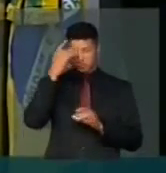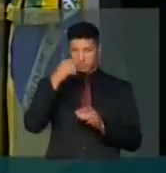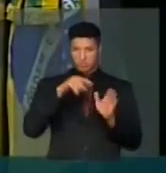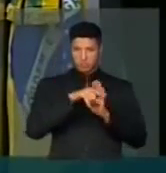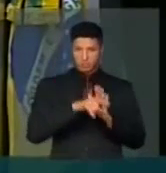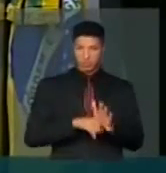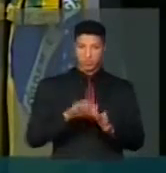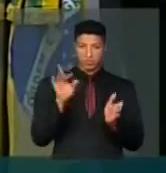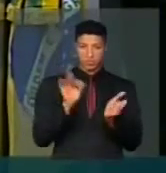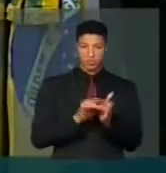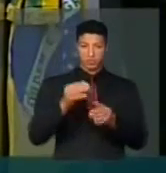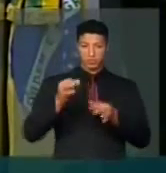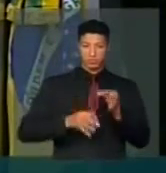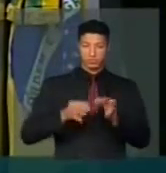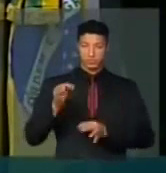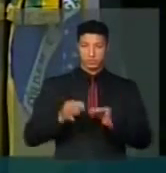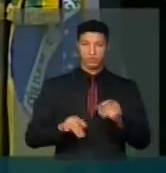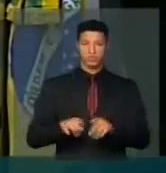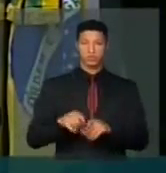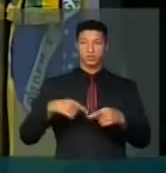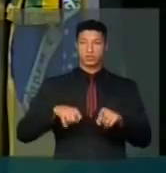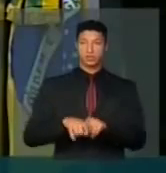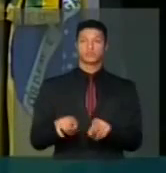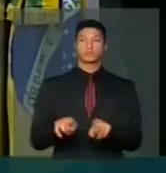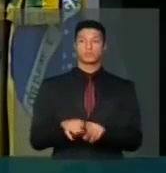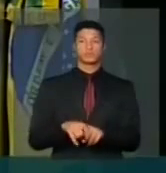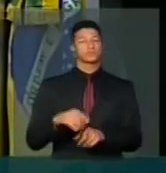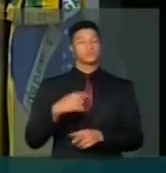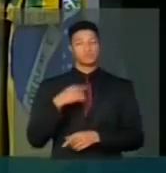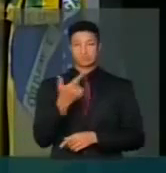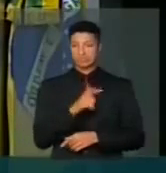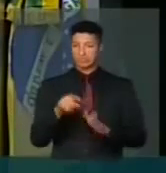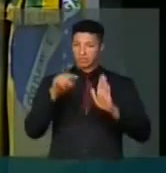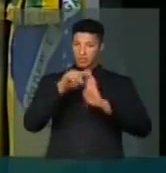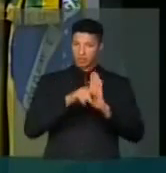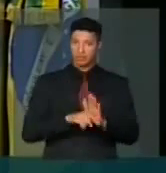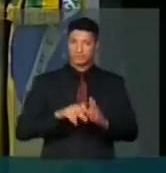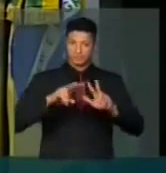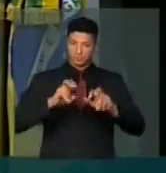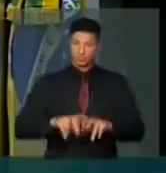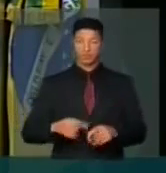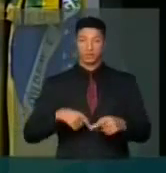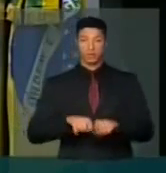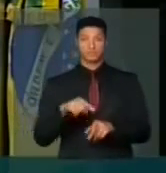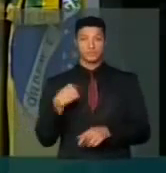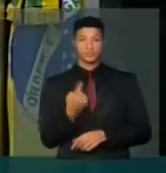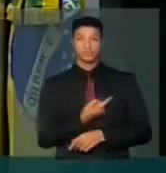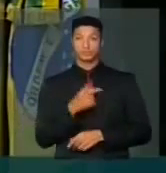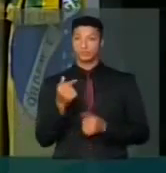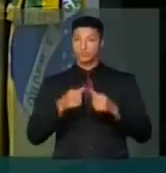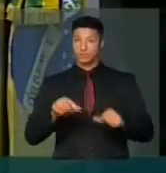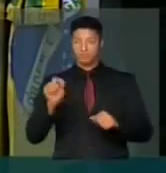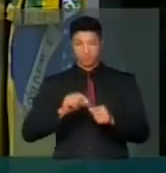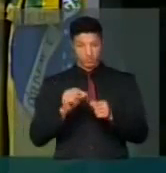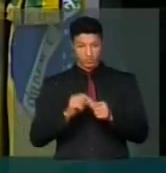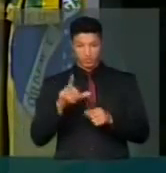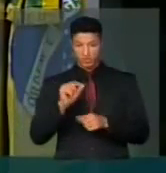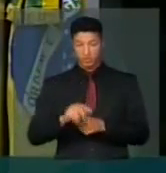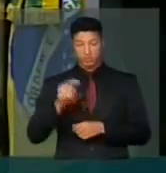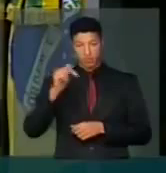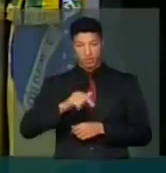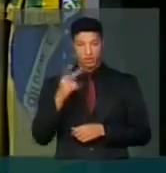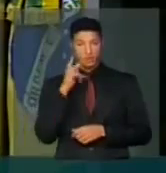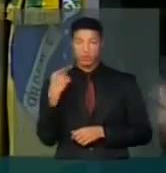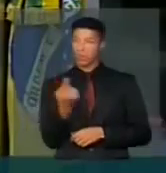suspeitos sem ordem judicial e tampouco sem ter uma investigação. Nós não estamos fazendo isso